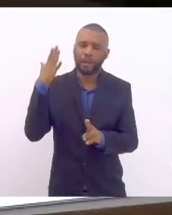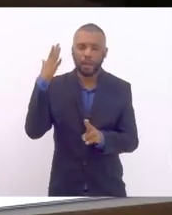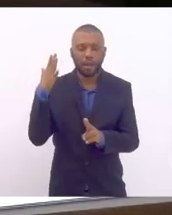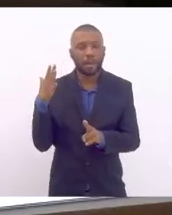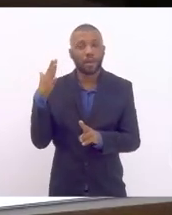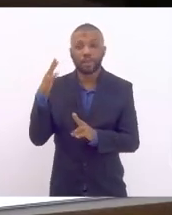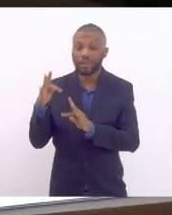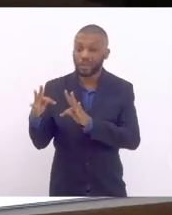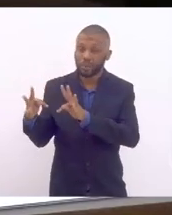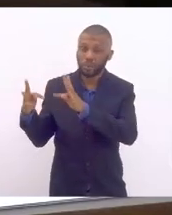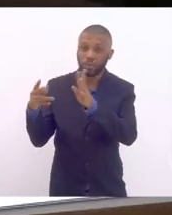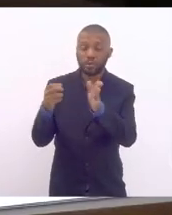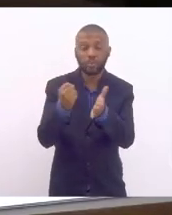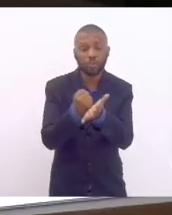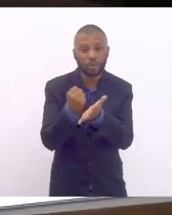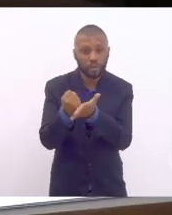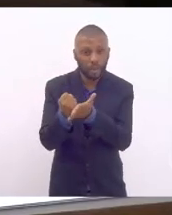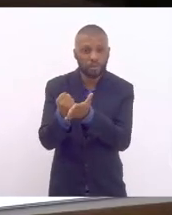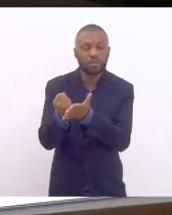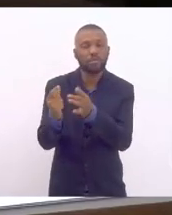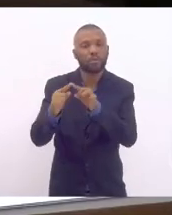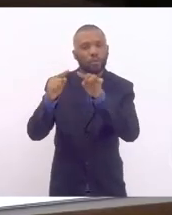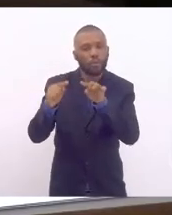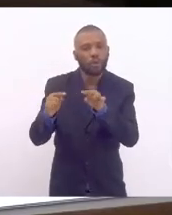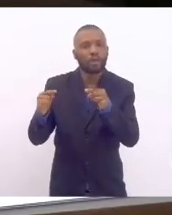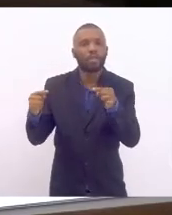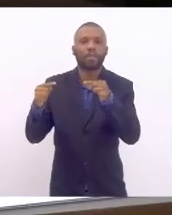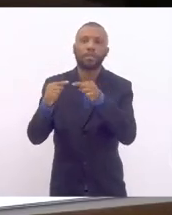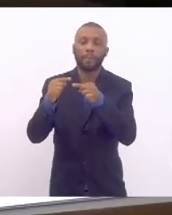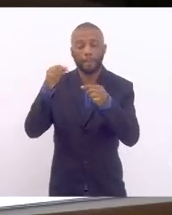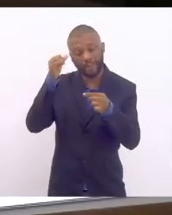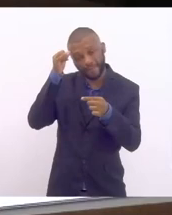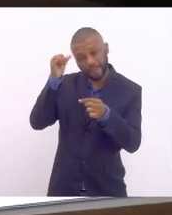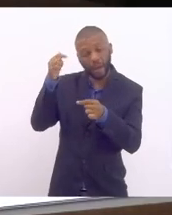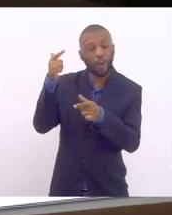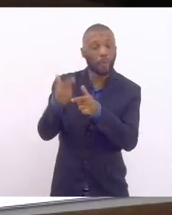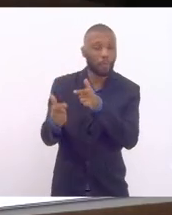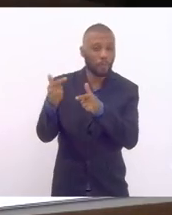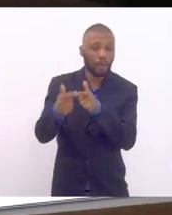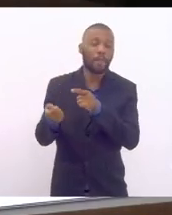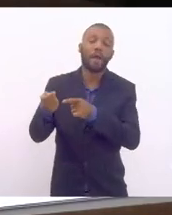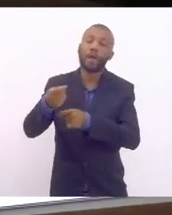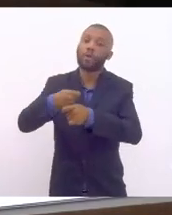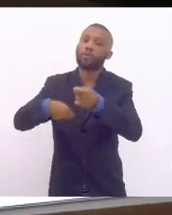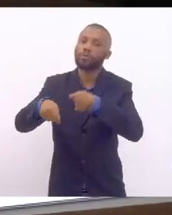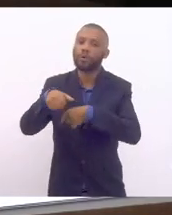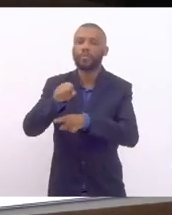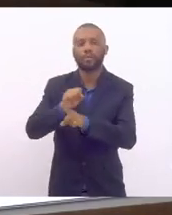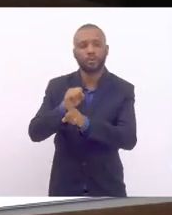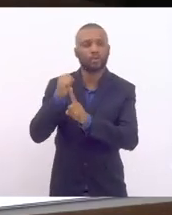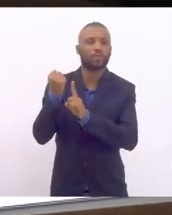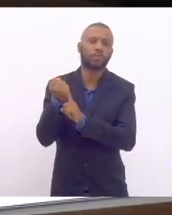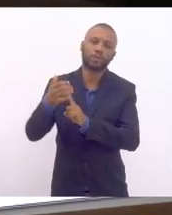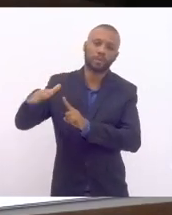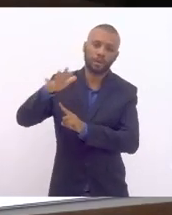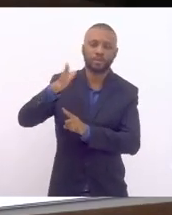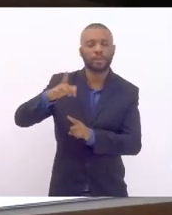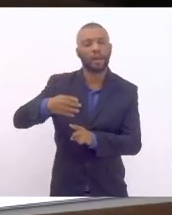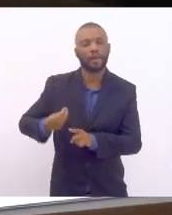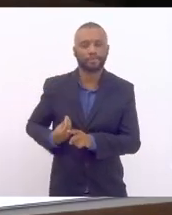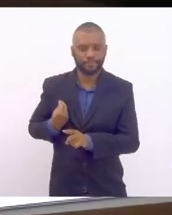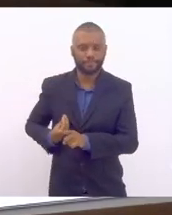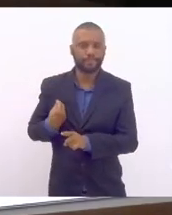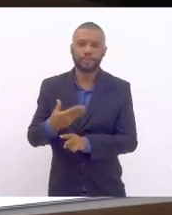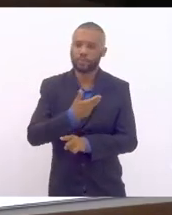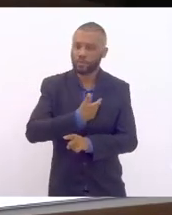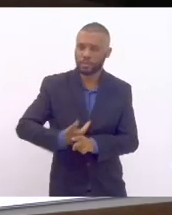de manter todos os seus contratos terceirização em funcionamento para não agravar o causa econômico e social já existente no nosso